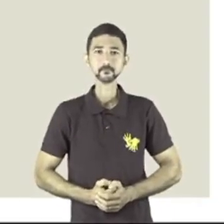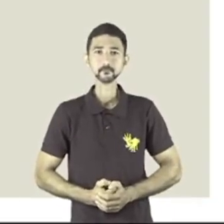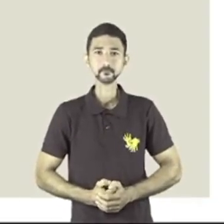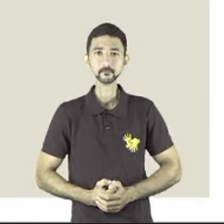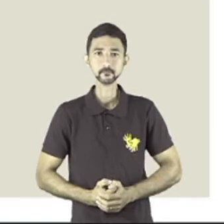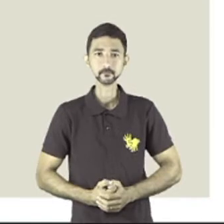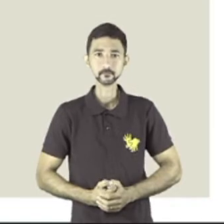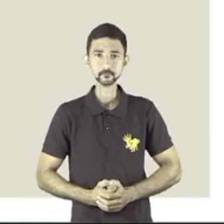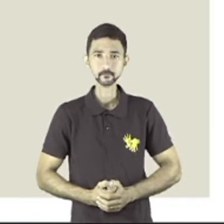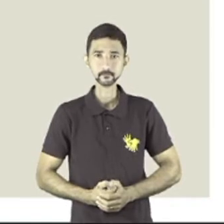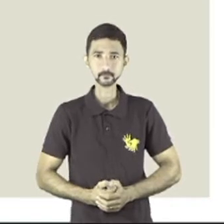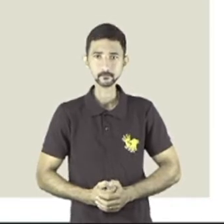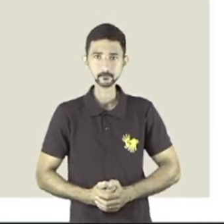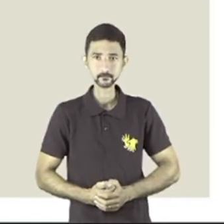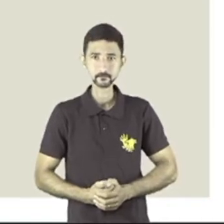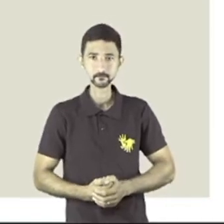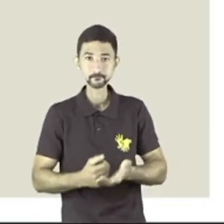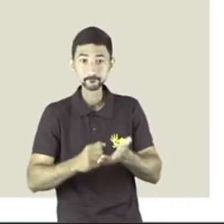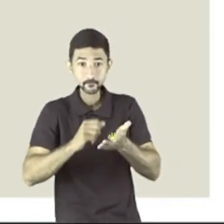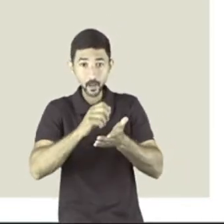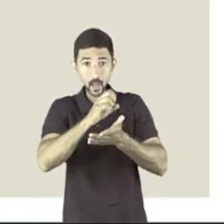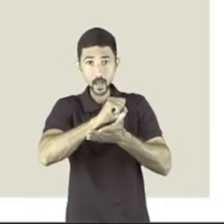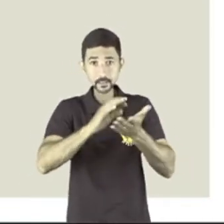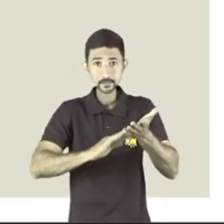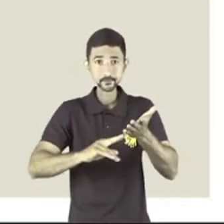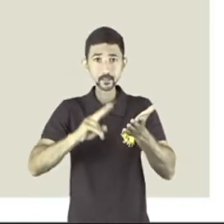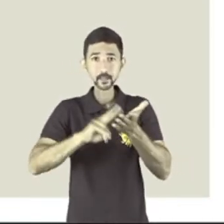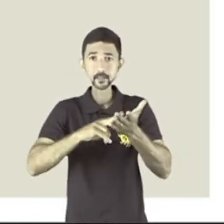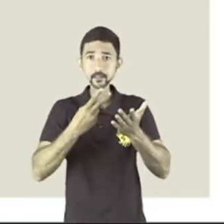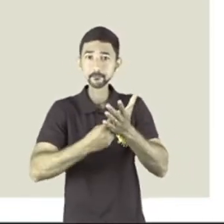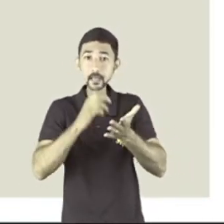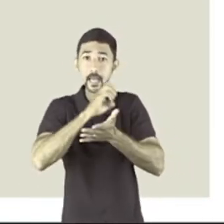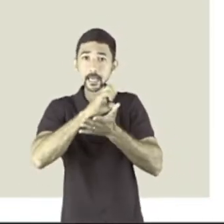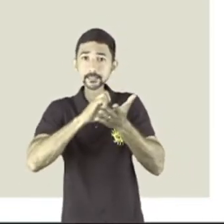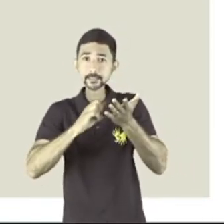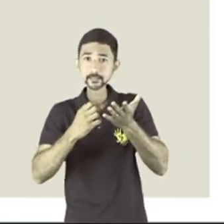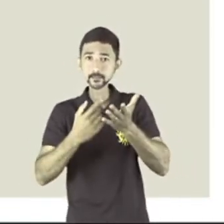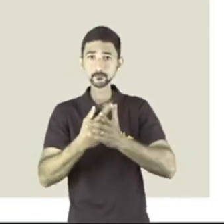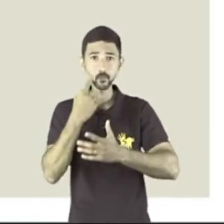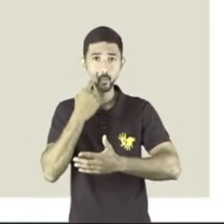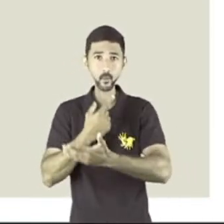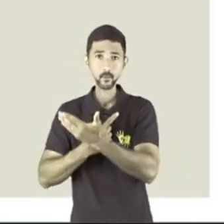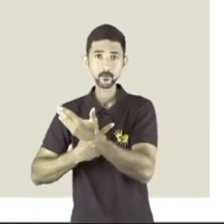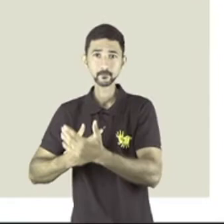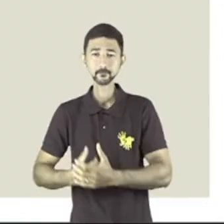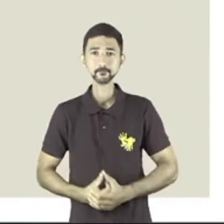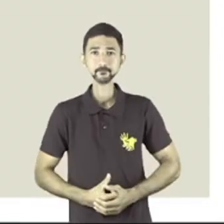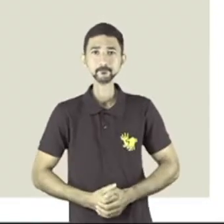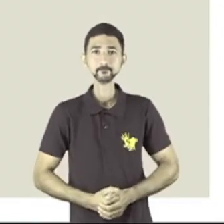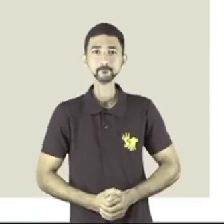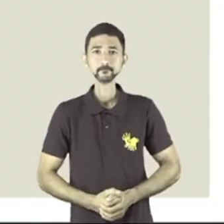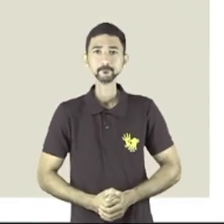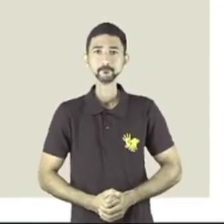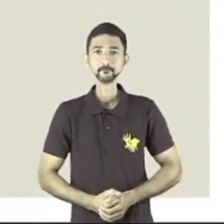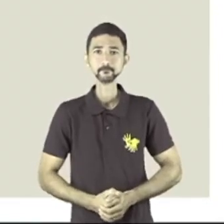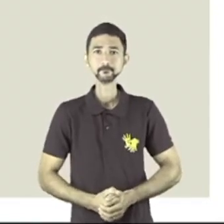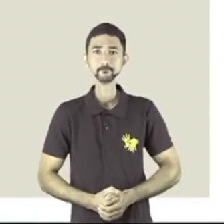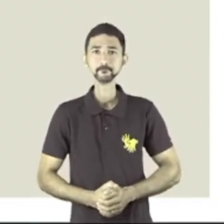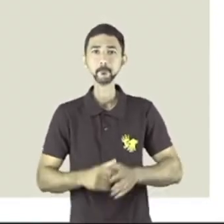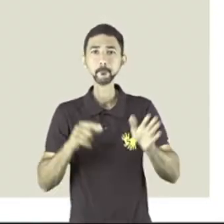A atividade de interpretação de texto. E aí vem a